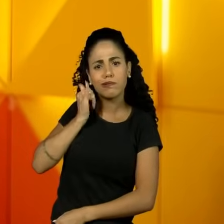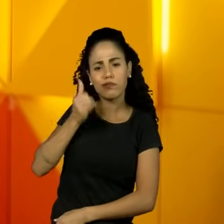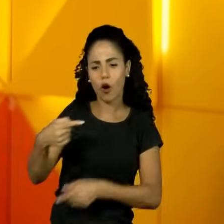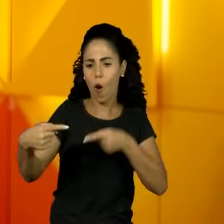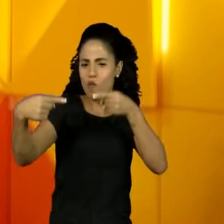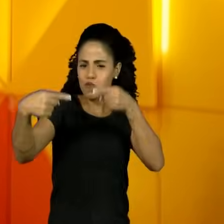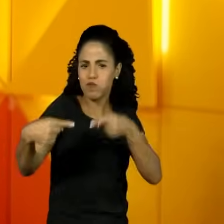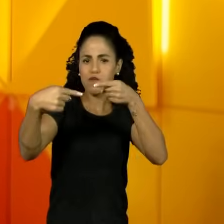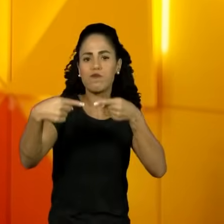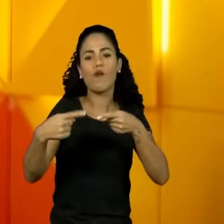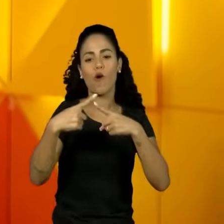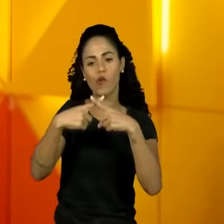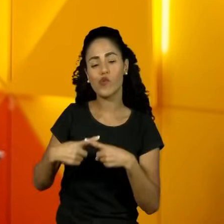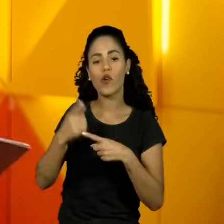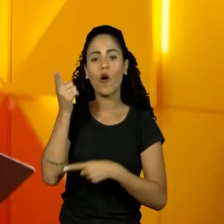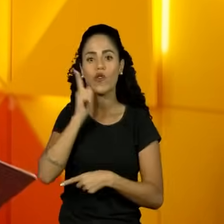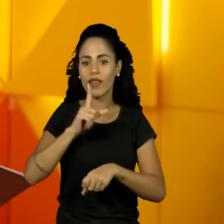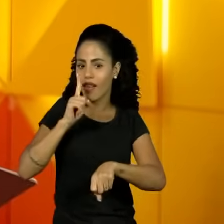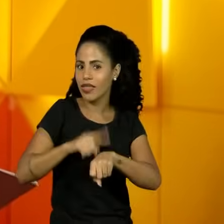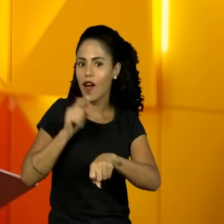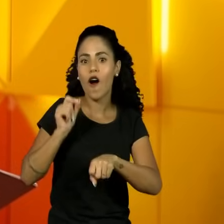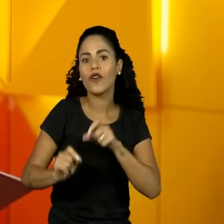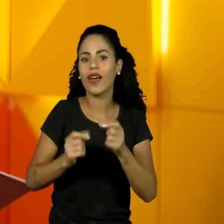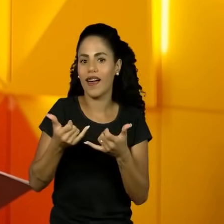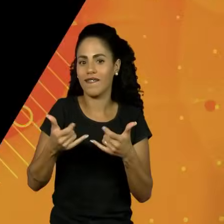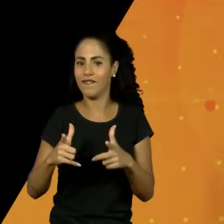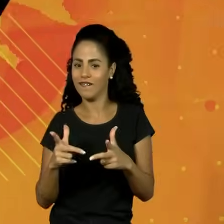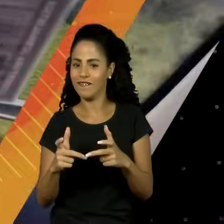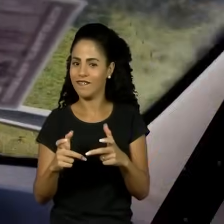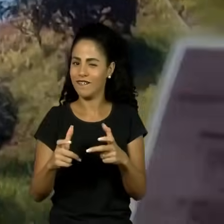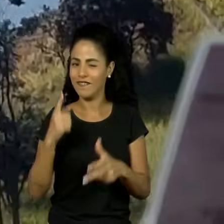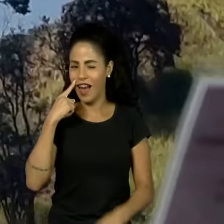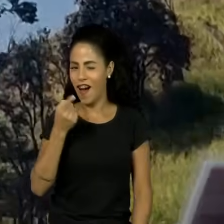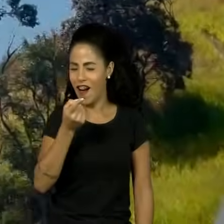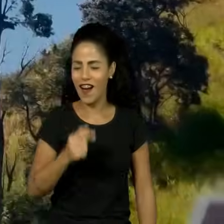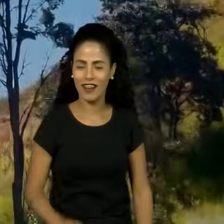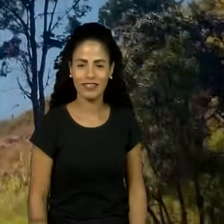que ela encontra pelo caminho durante os próprios jogos.